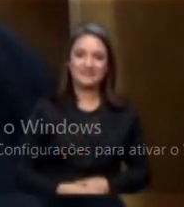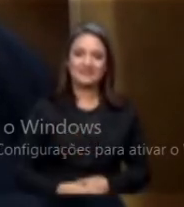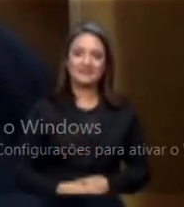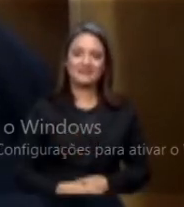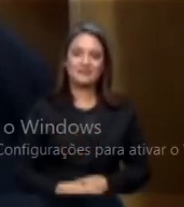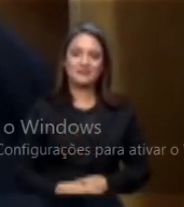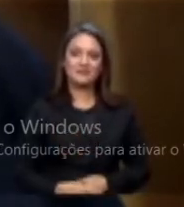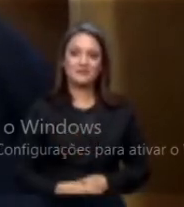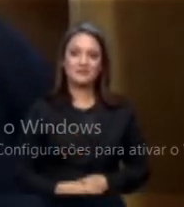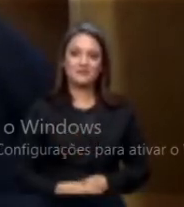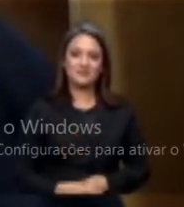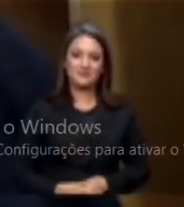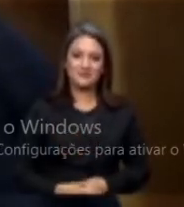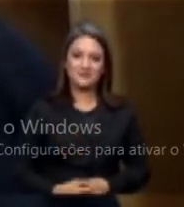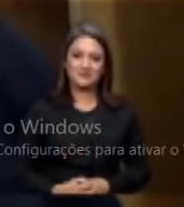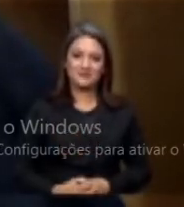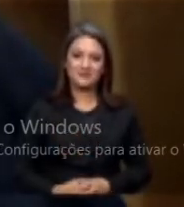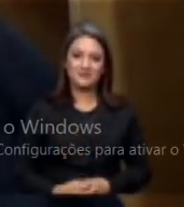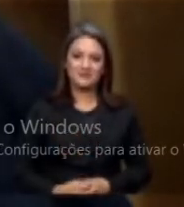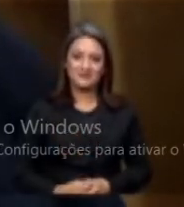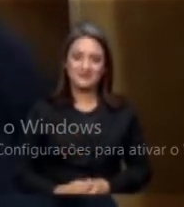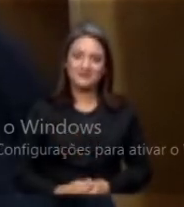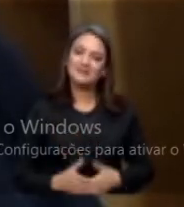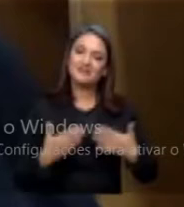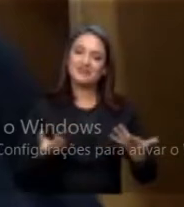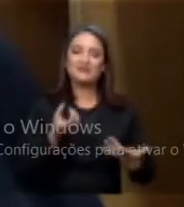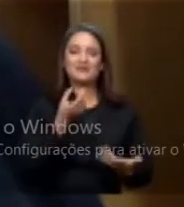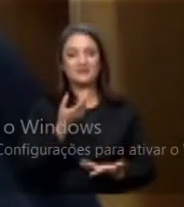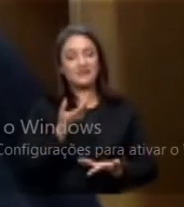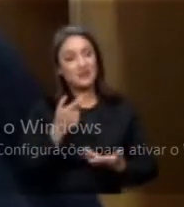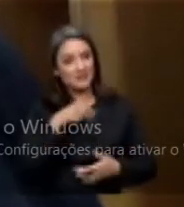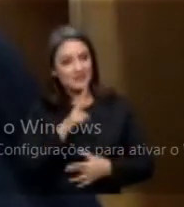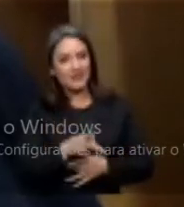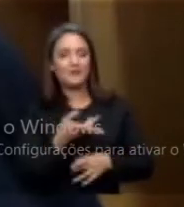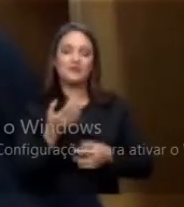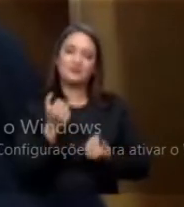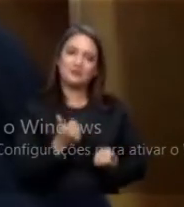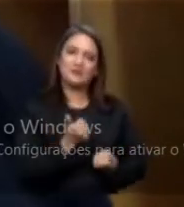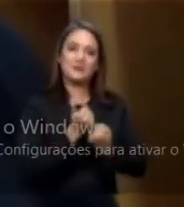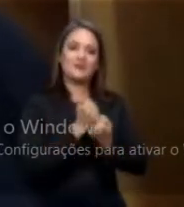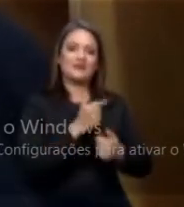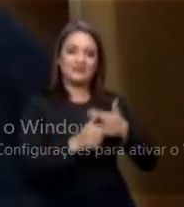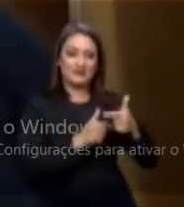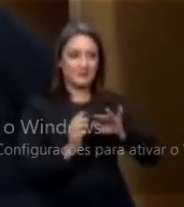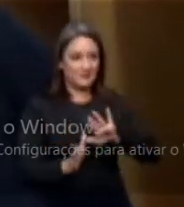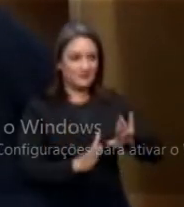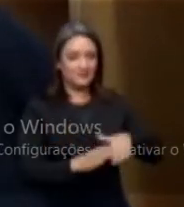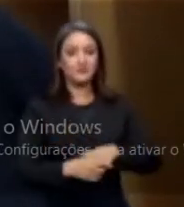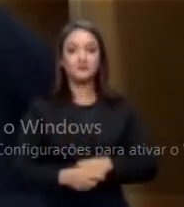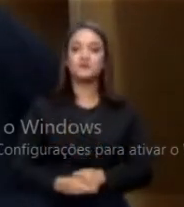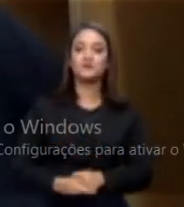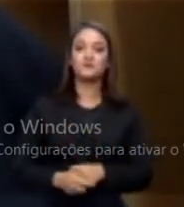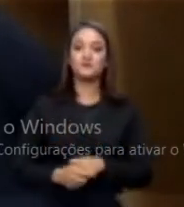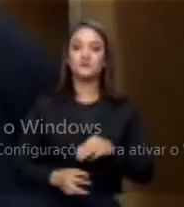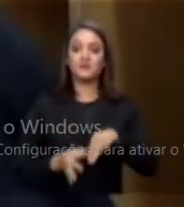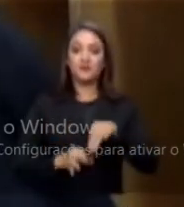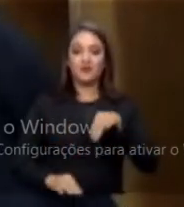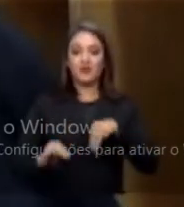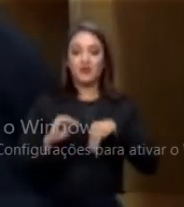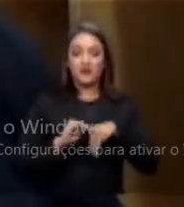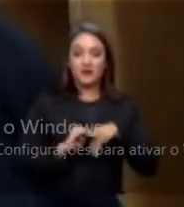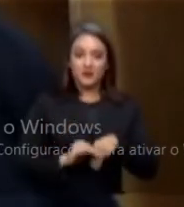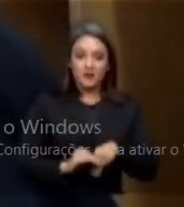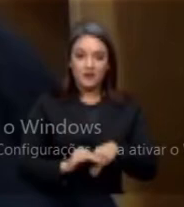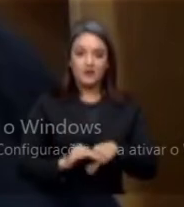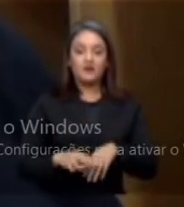fazer este cuidadoso trabalho. Senhores ministros, senhoras ministras,